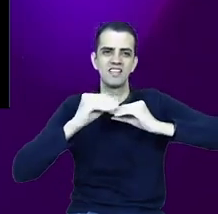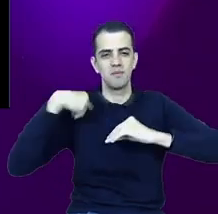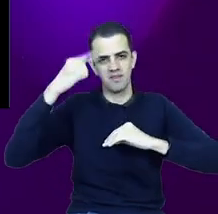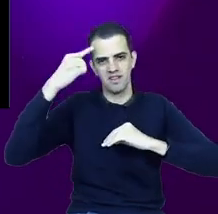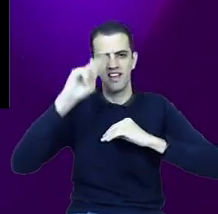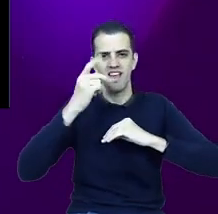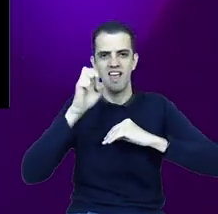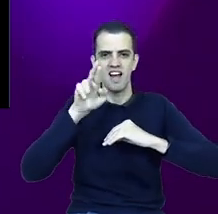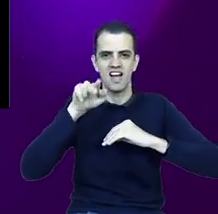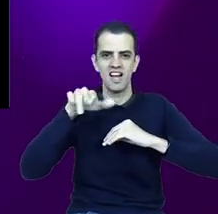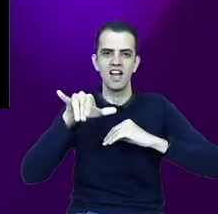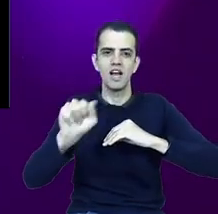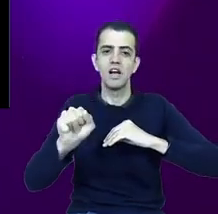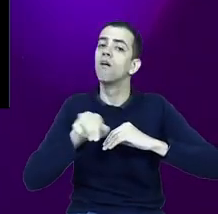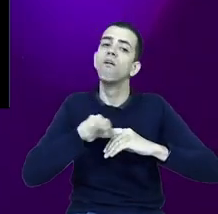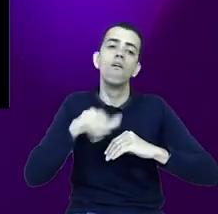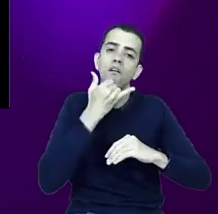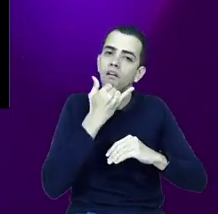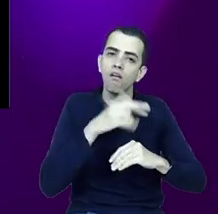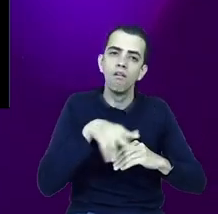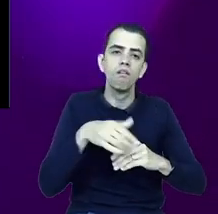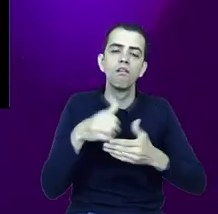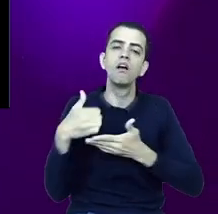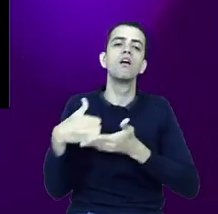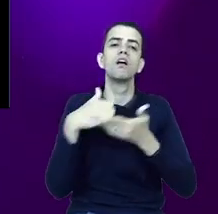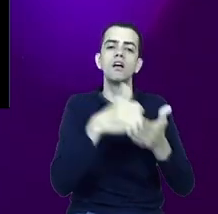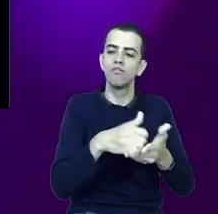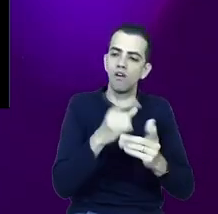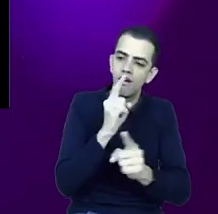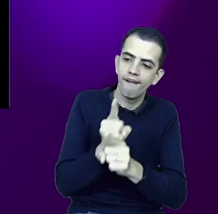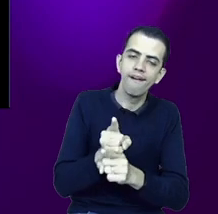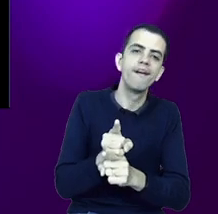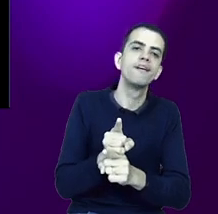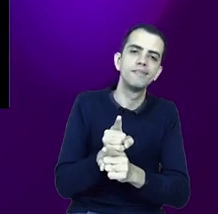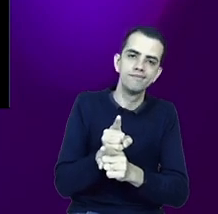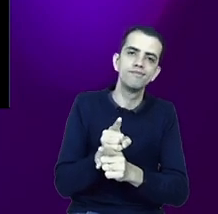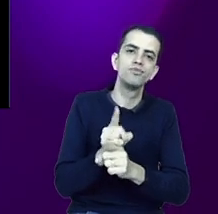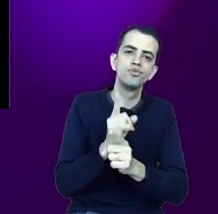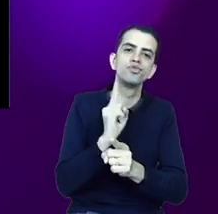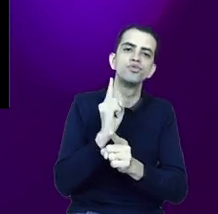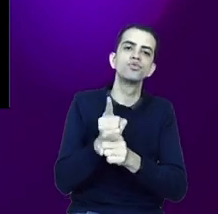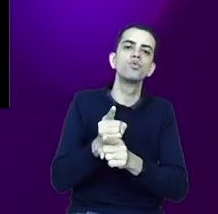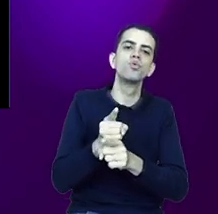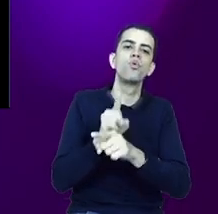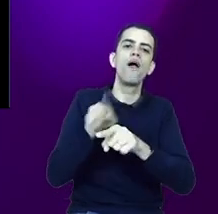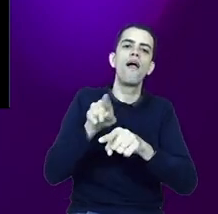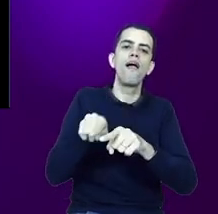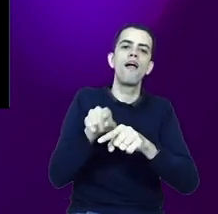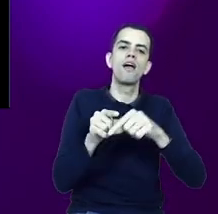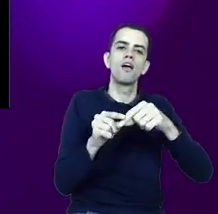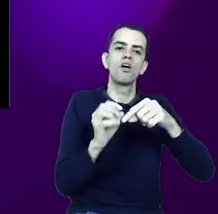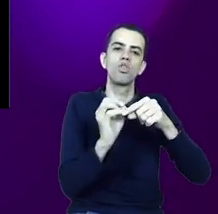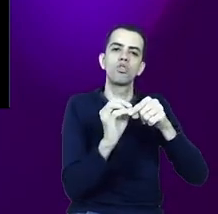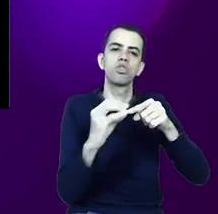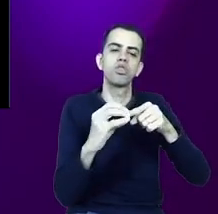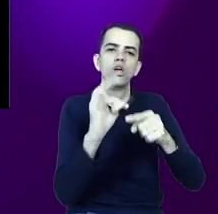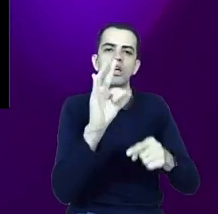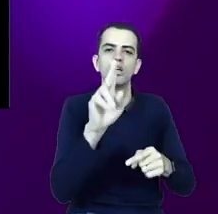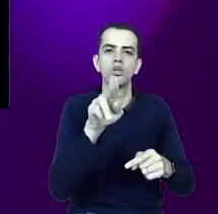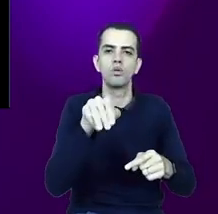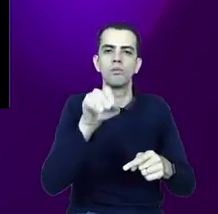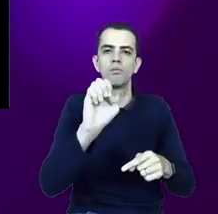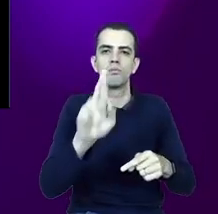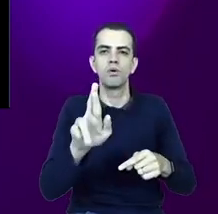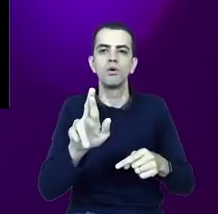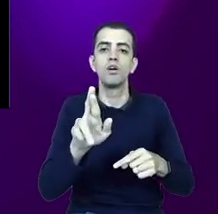sem déficits, né? E através da técnica de monitorização é capaz de remover. Isso nos ajuda muito para a identificação do que